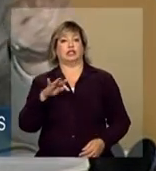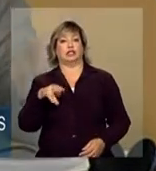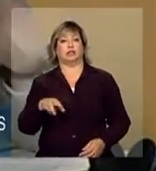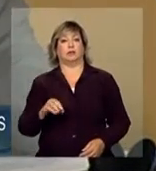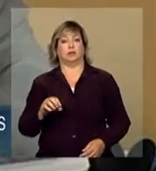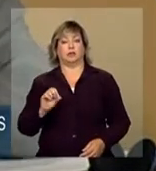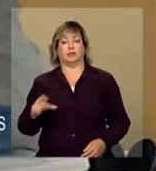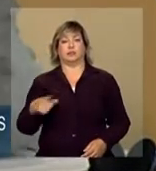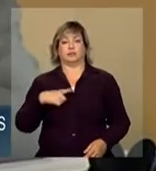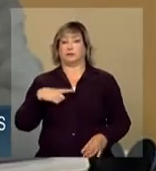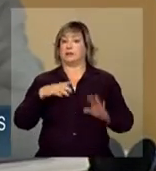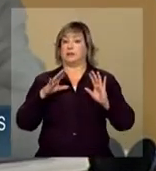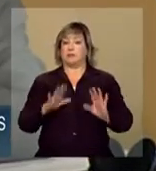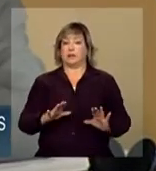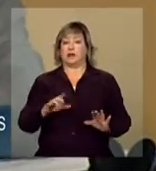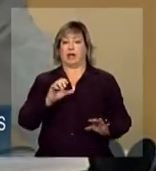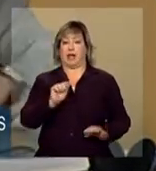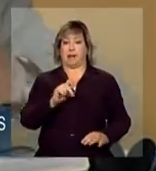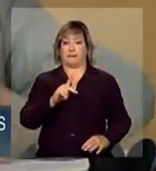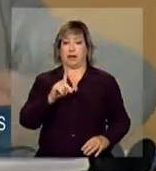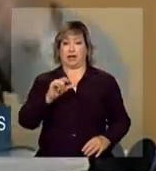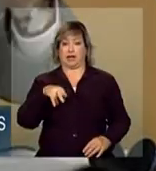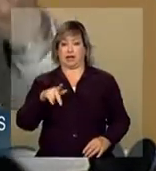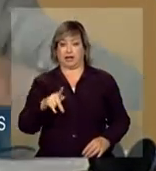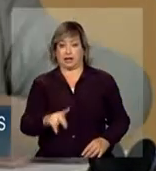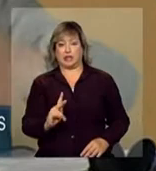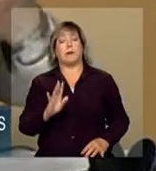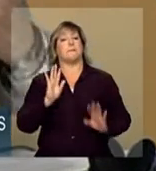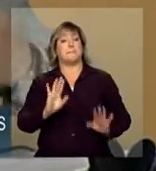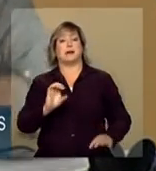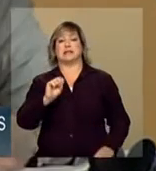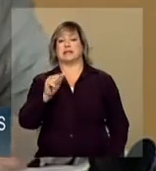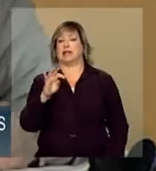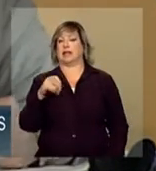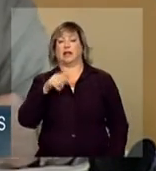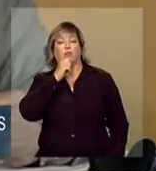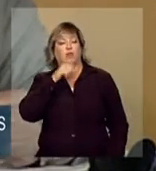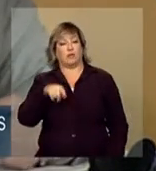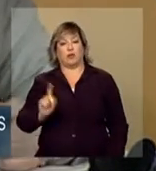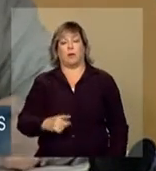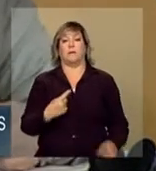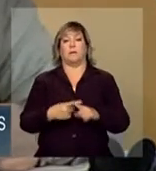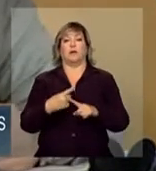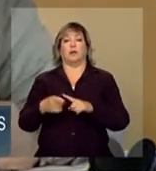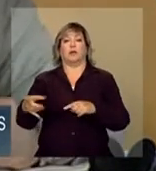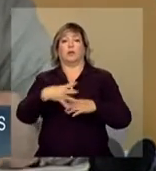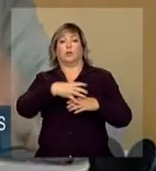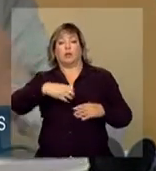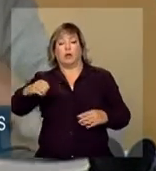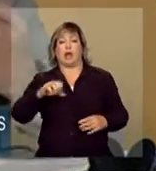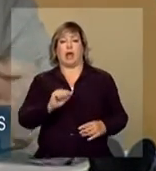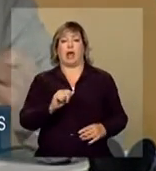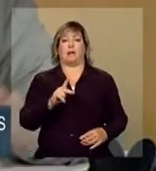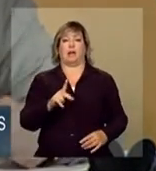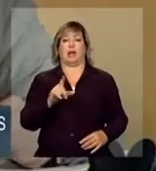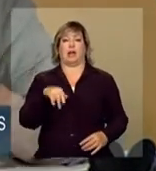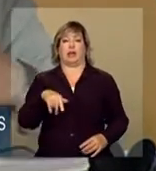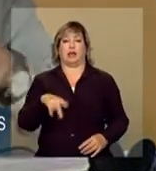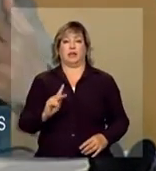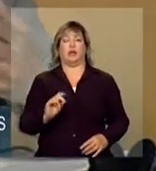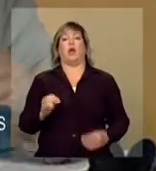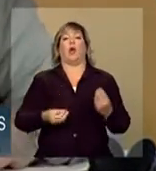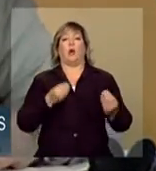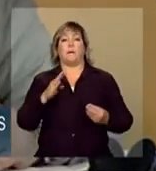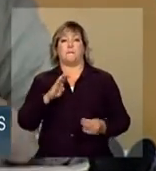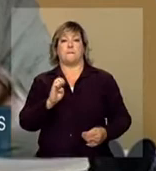mais satélite. O satélite é contratado, temos sim a necessidade, a capacidade de levar uplink como